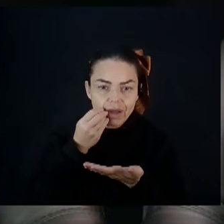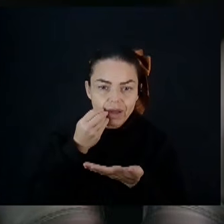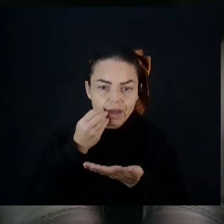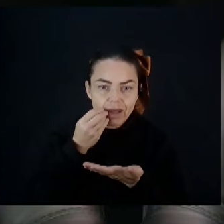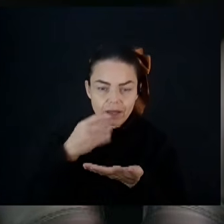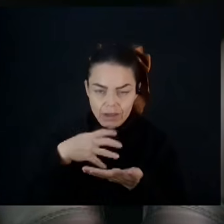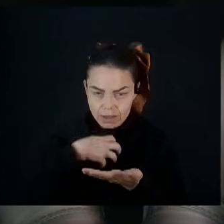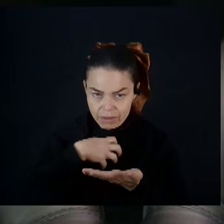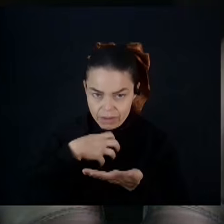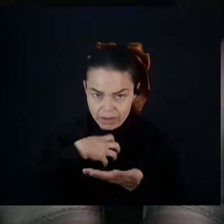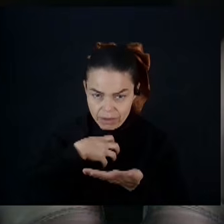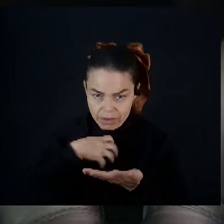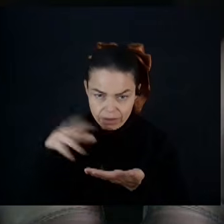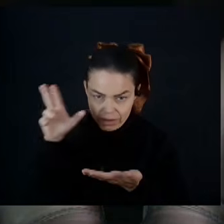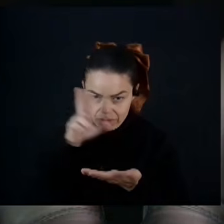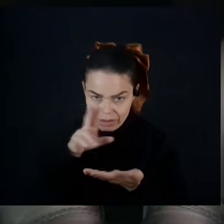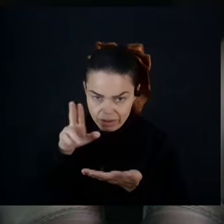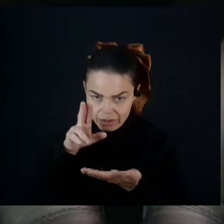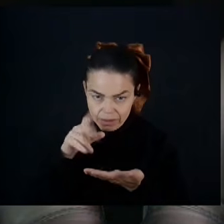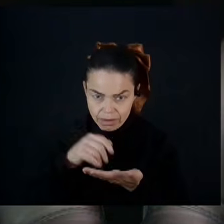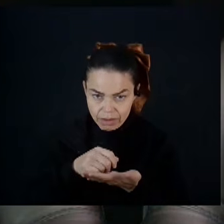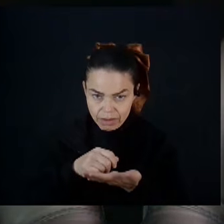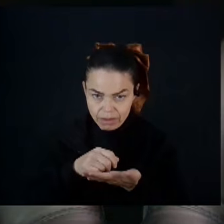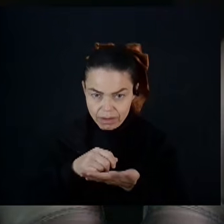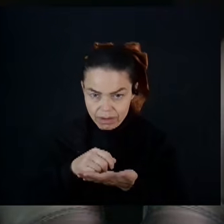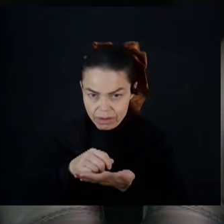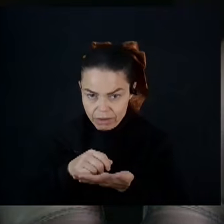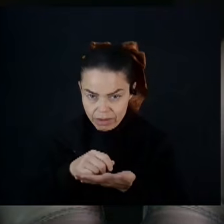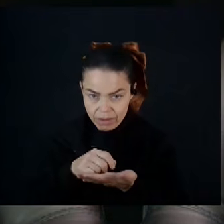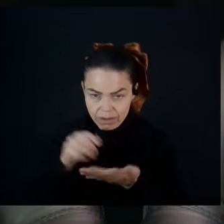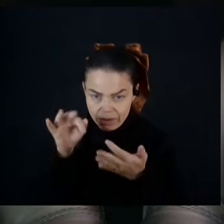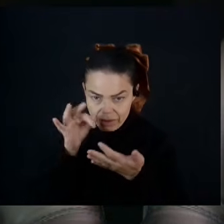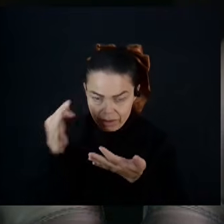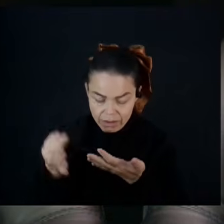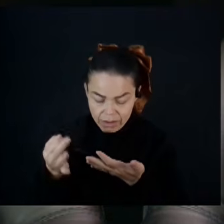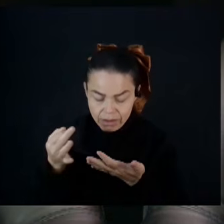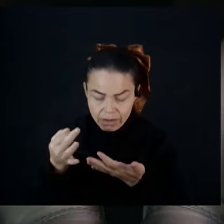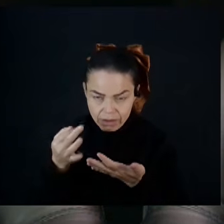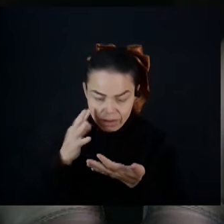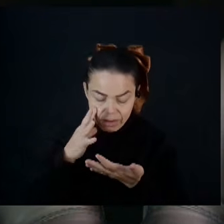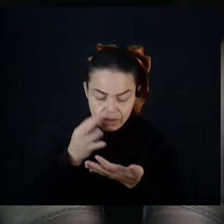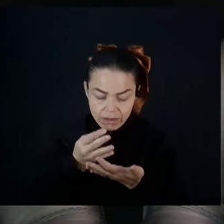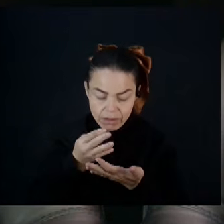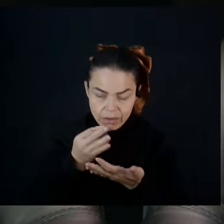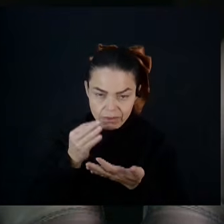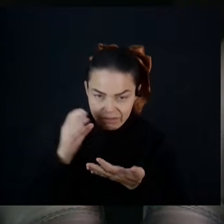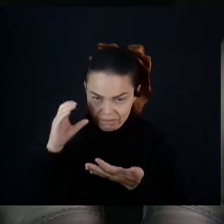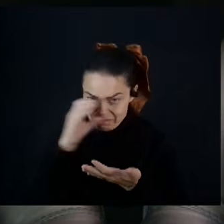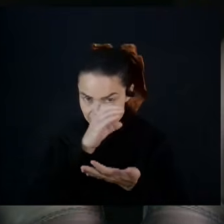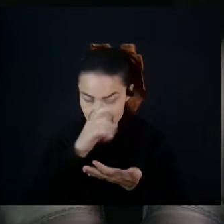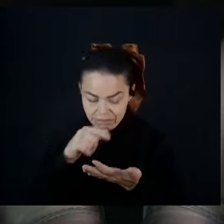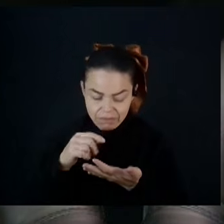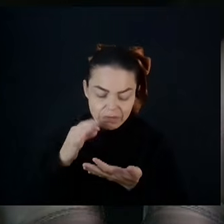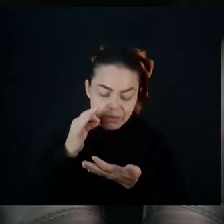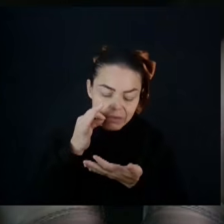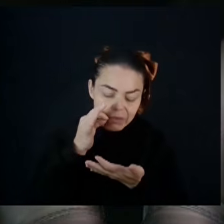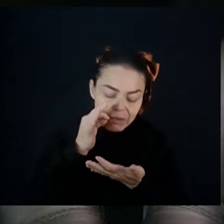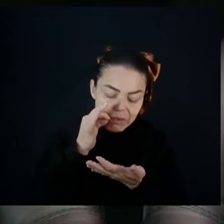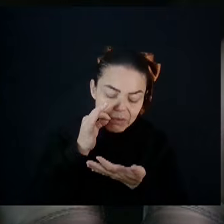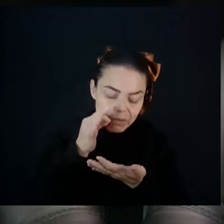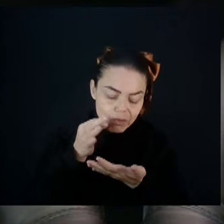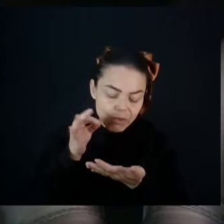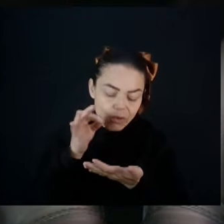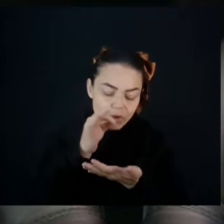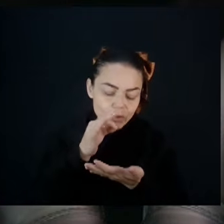estou usando nesse momento, numa tarefa bem simples de atenção plena. Aí eu volto para a xícara, eu faço o movimento tudo